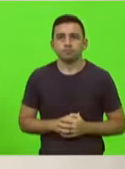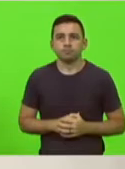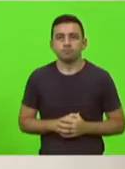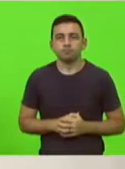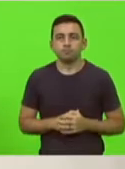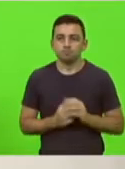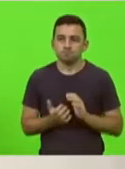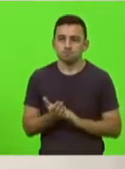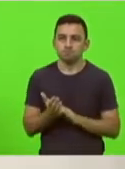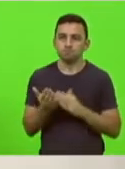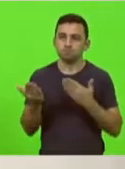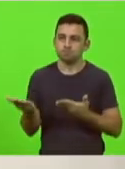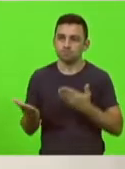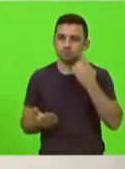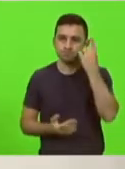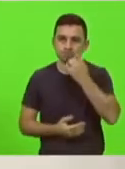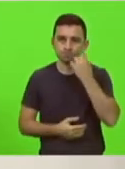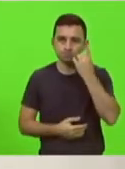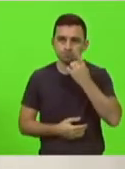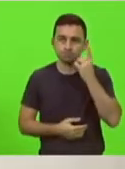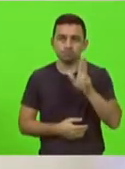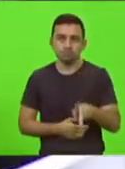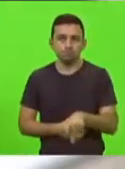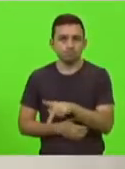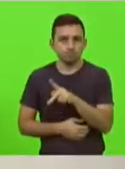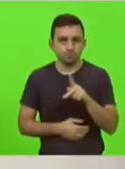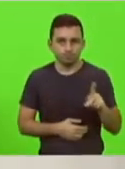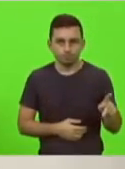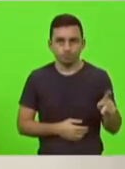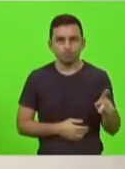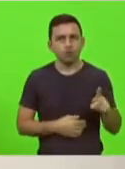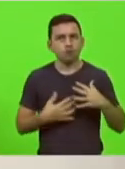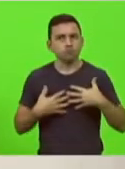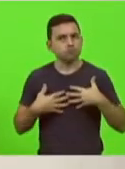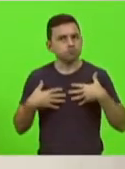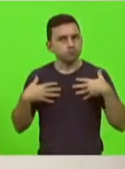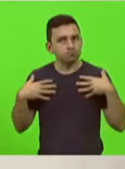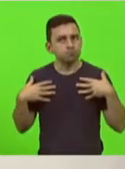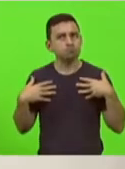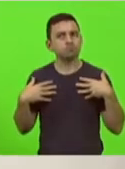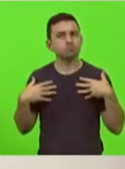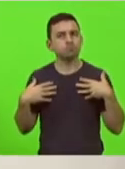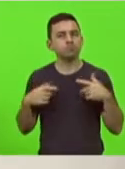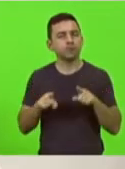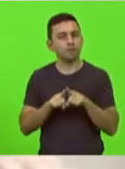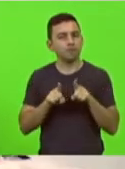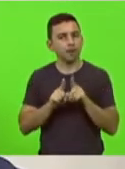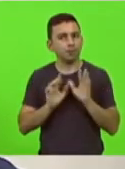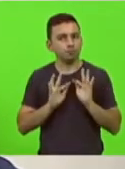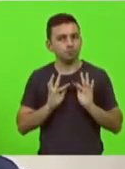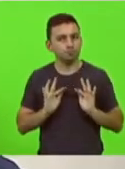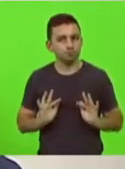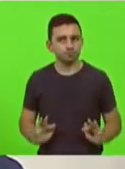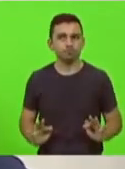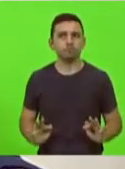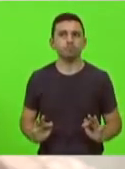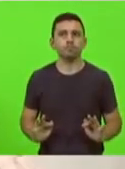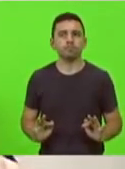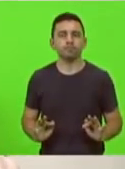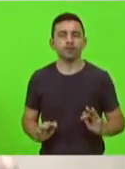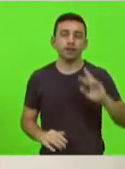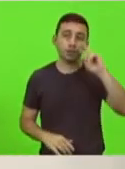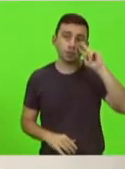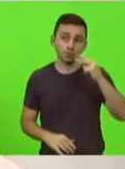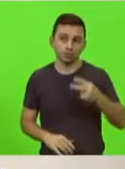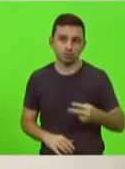Parabéns, deputado Padre Pedro, pela grandeza e pela humildade de